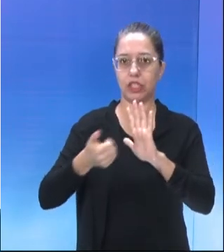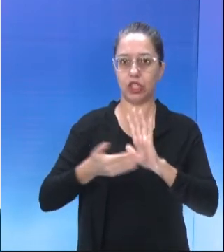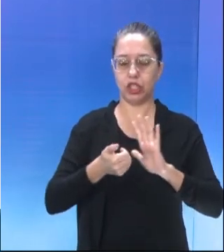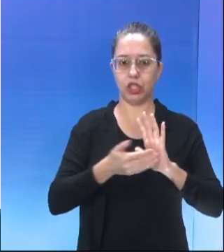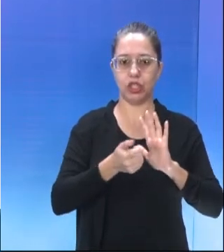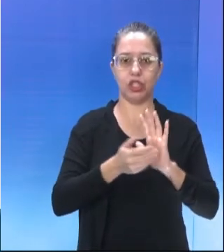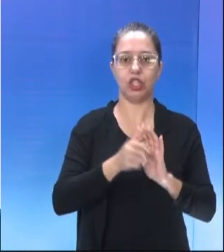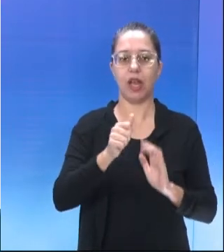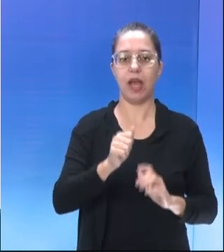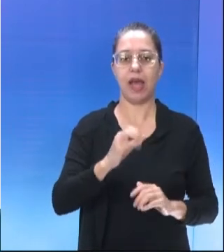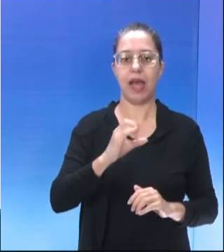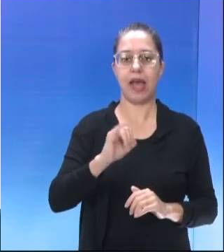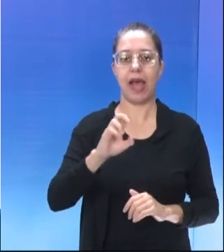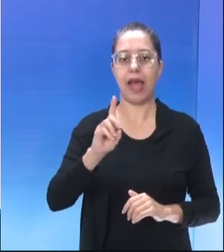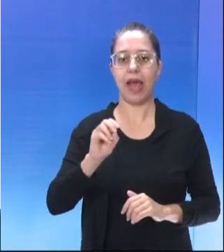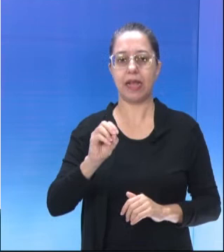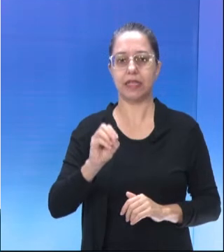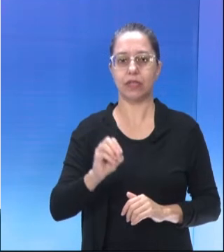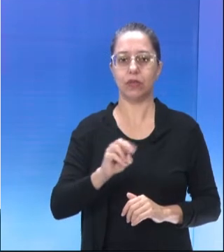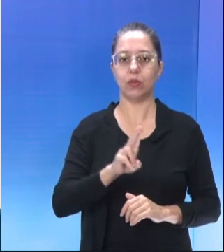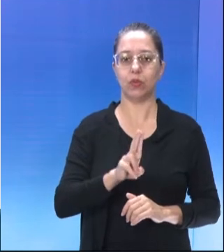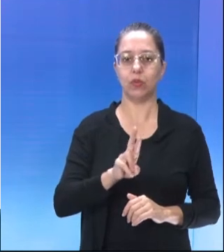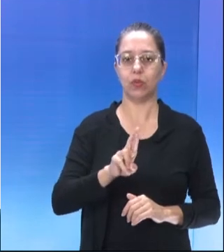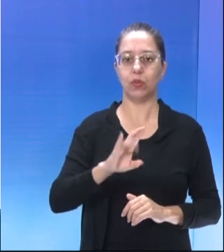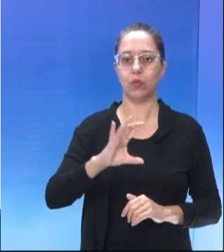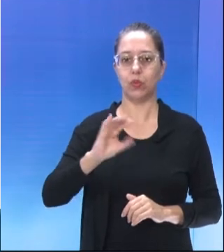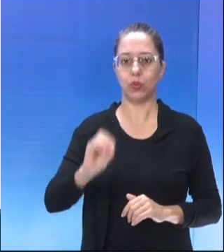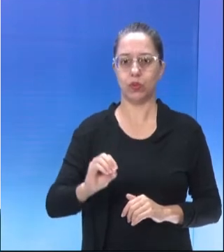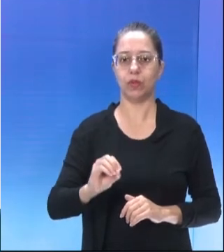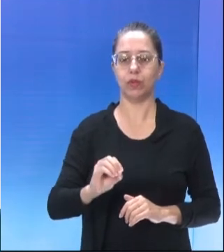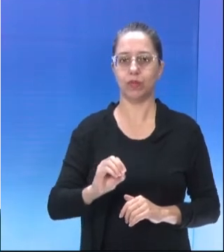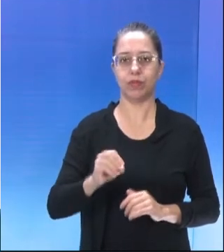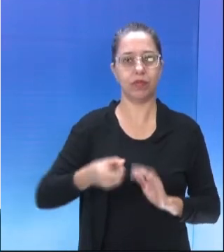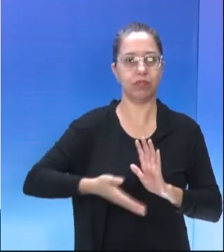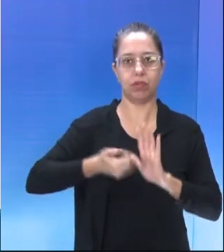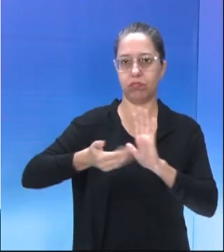lá que é a ureia, e que excreta